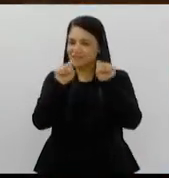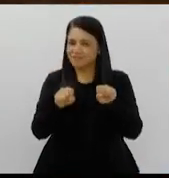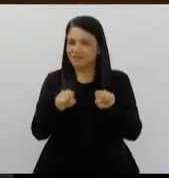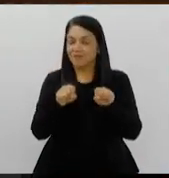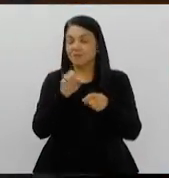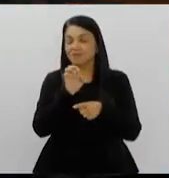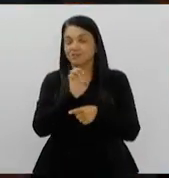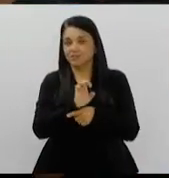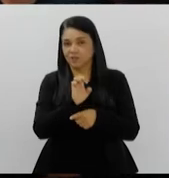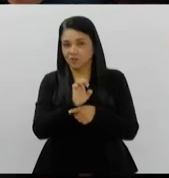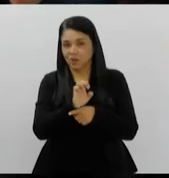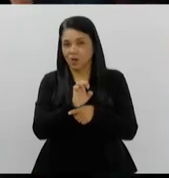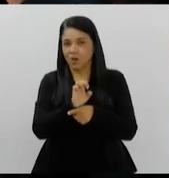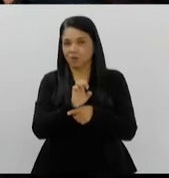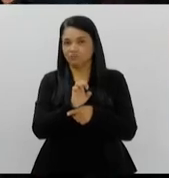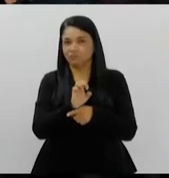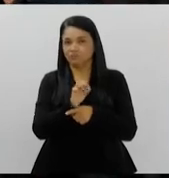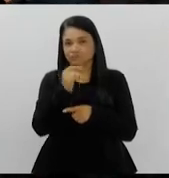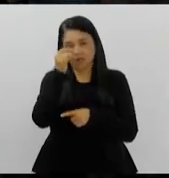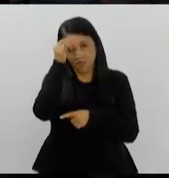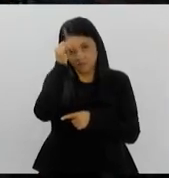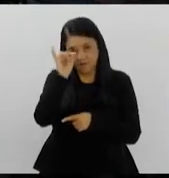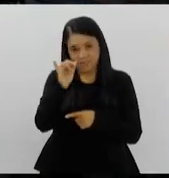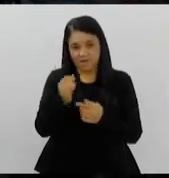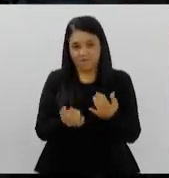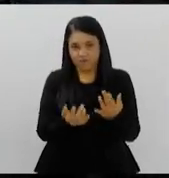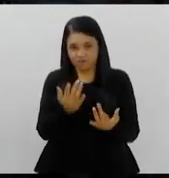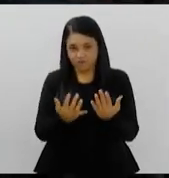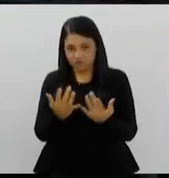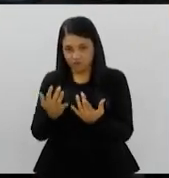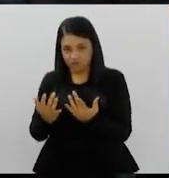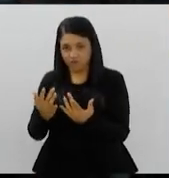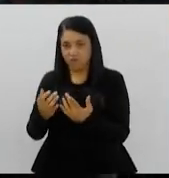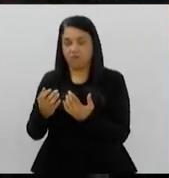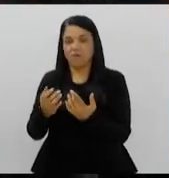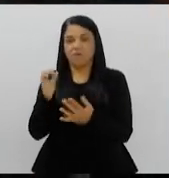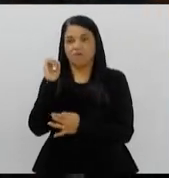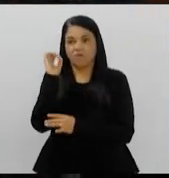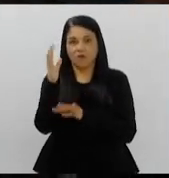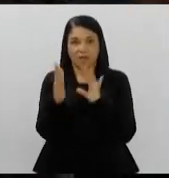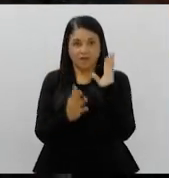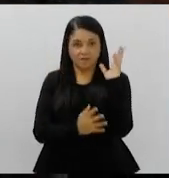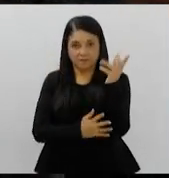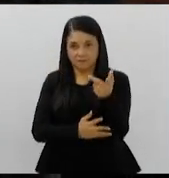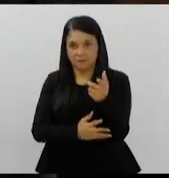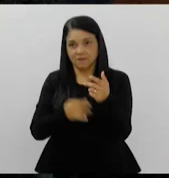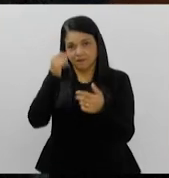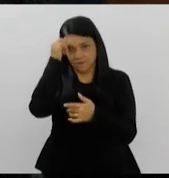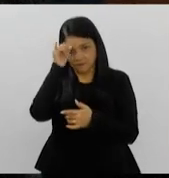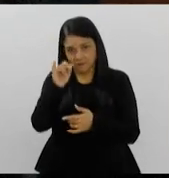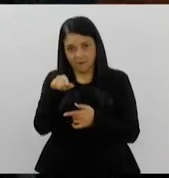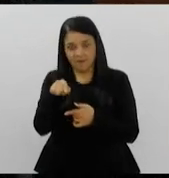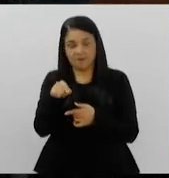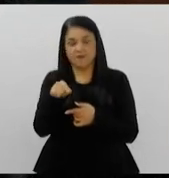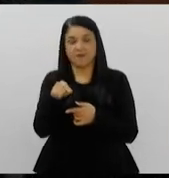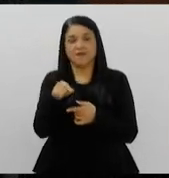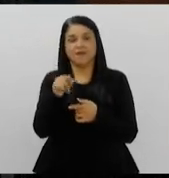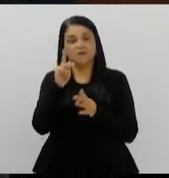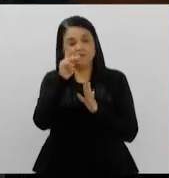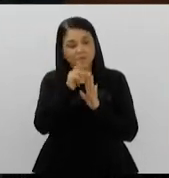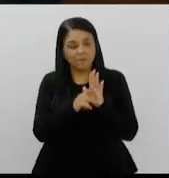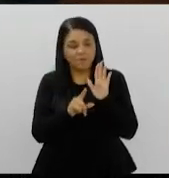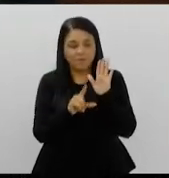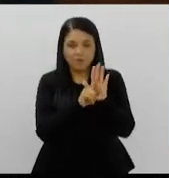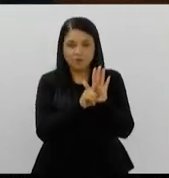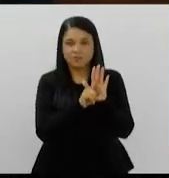de Prevenção e Combate a Incêndios Florestais, o Plano Operativo Decenal de Prevenção e Combate a